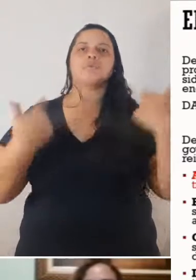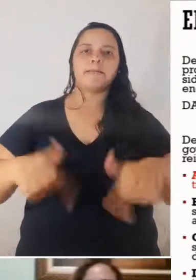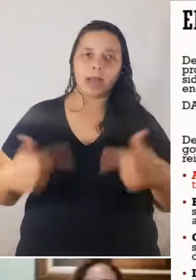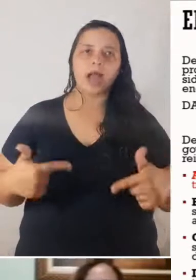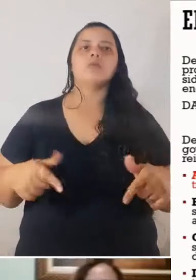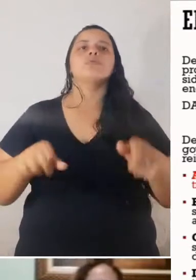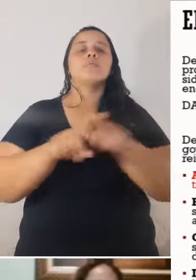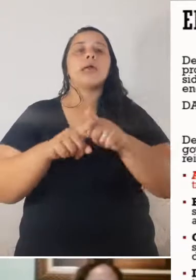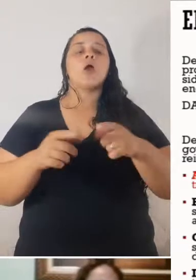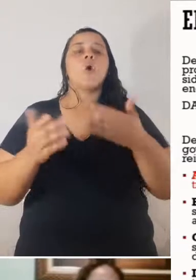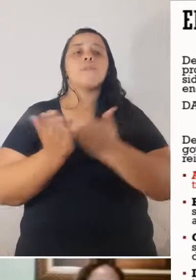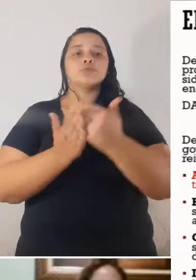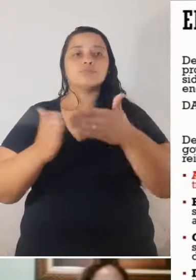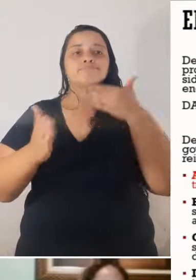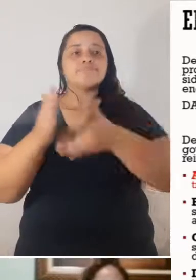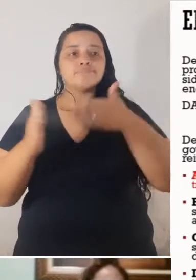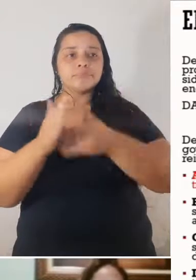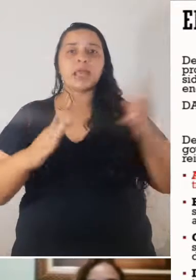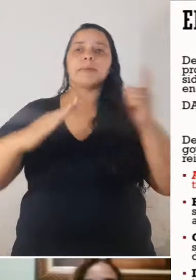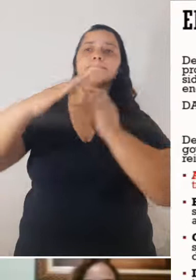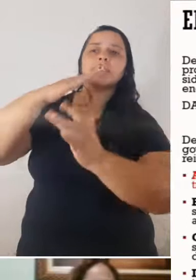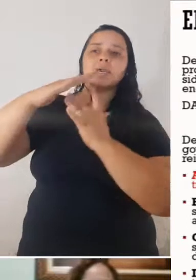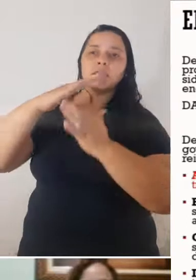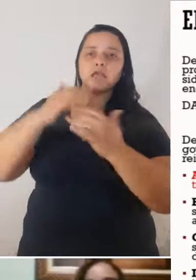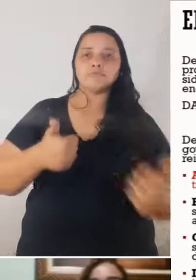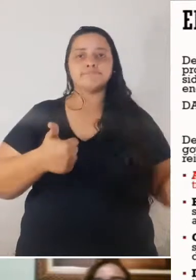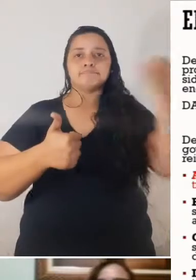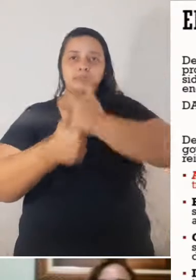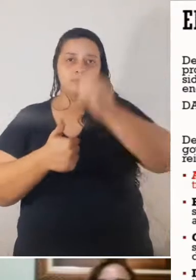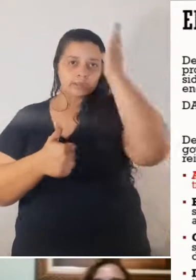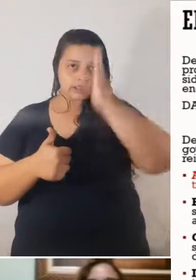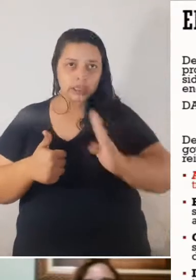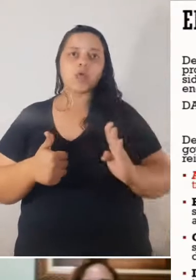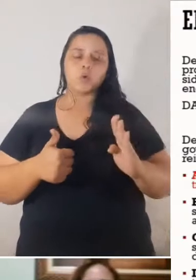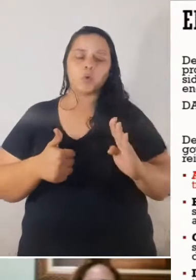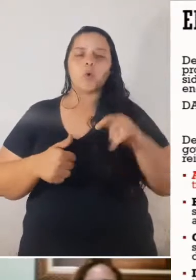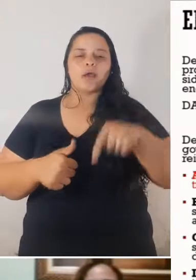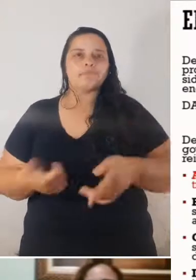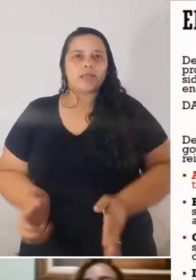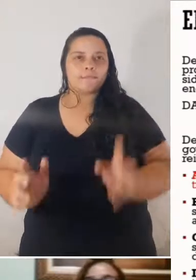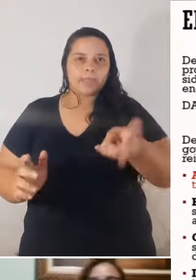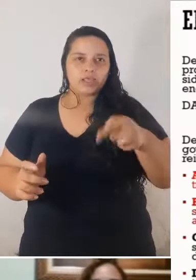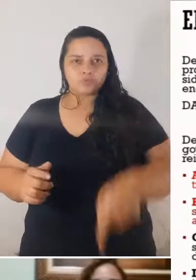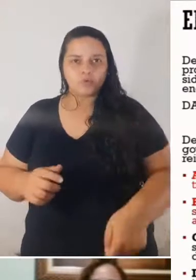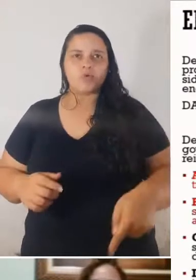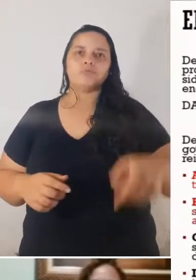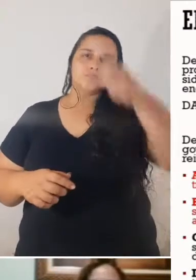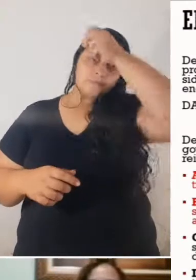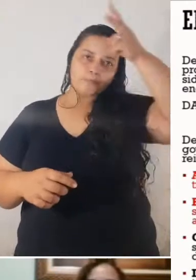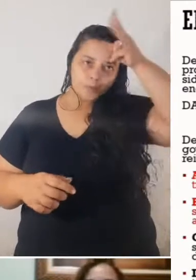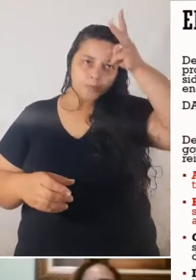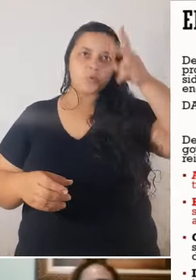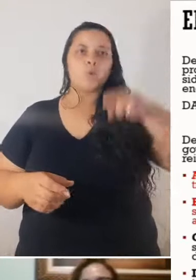passou a impedir que imigrantes substituíssem brasileiros natos no serviço público, na indústria, no comércio e na agricultura. A letra B também